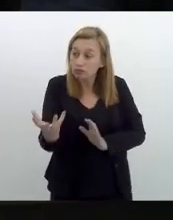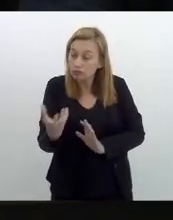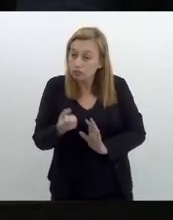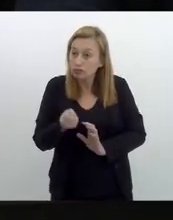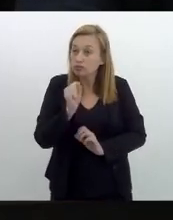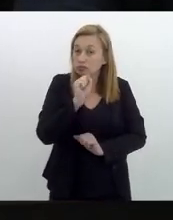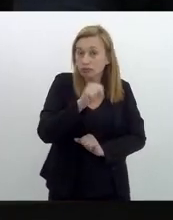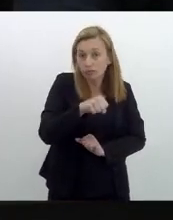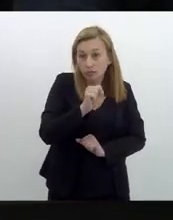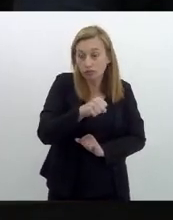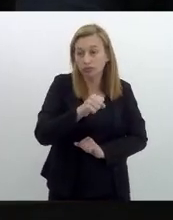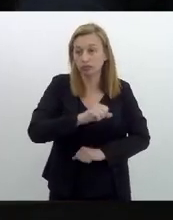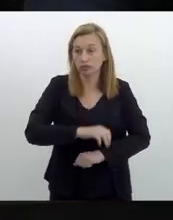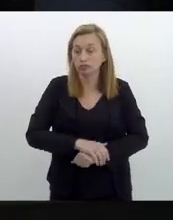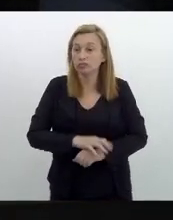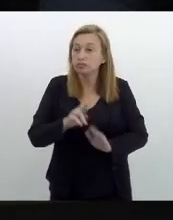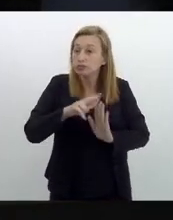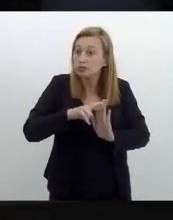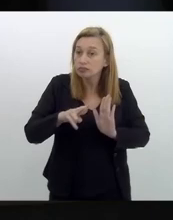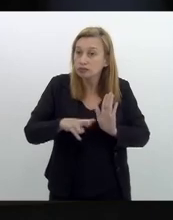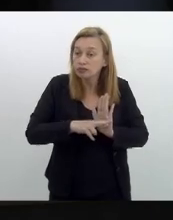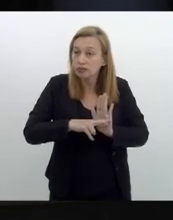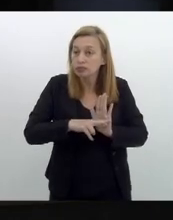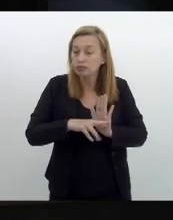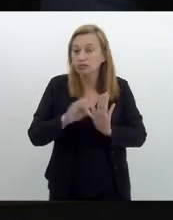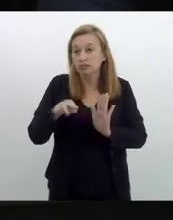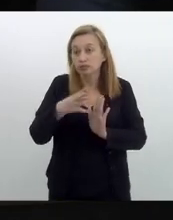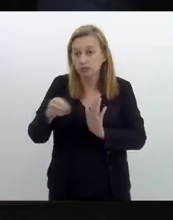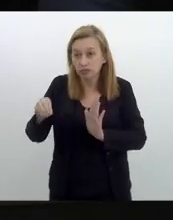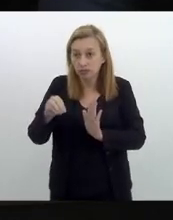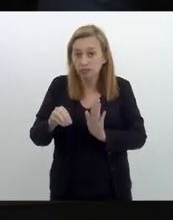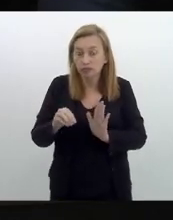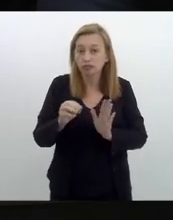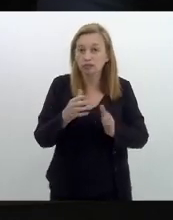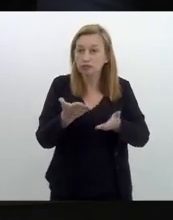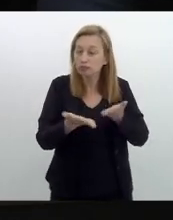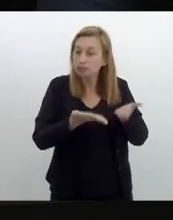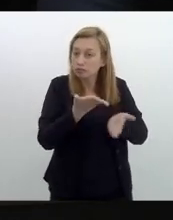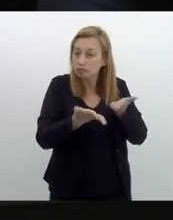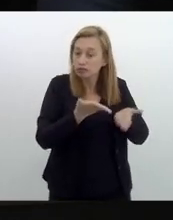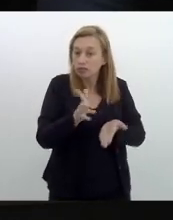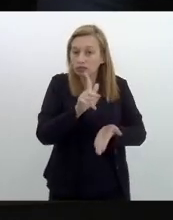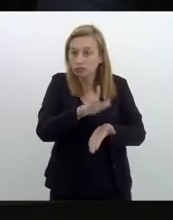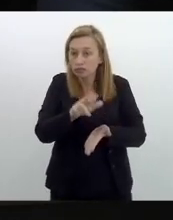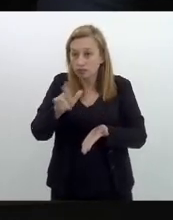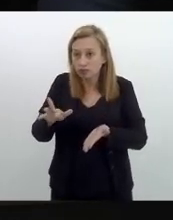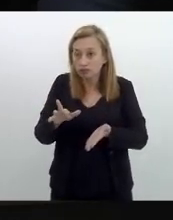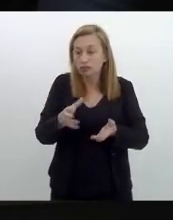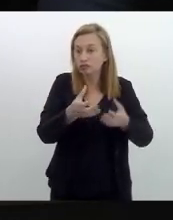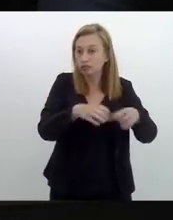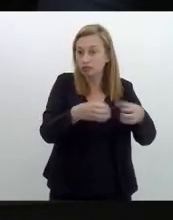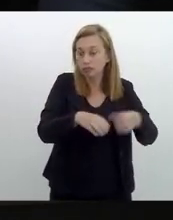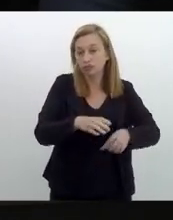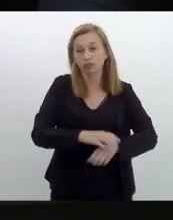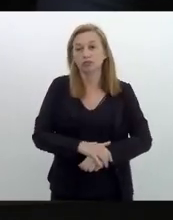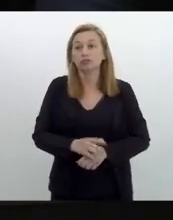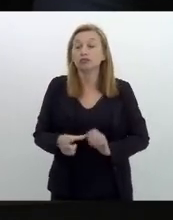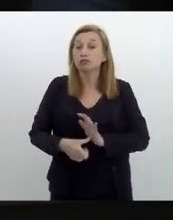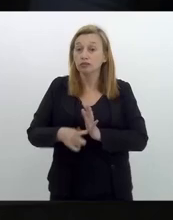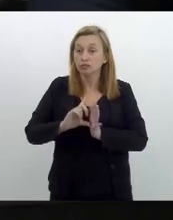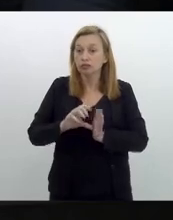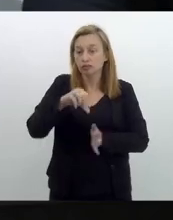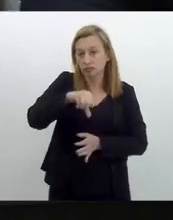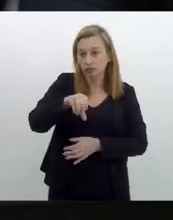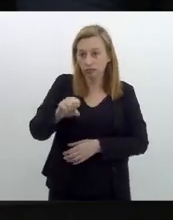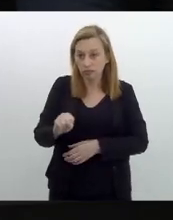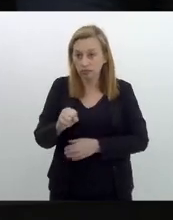essa regra de transição esse tratamento diferenciado para os concursados antes de 98 está